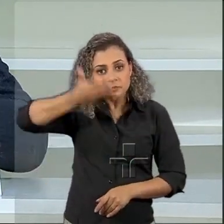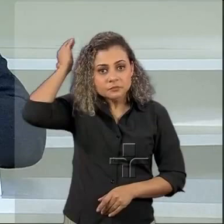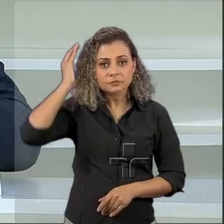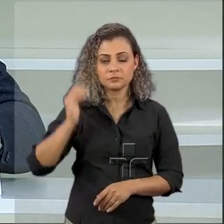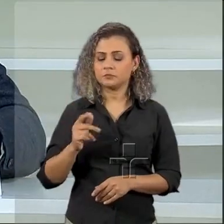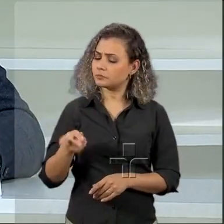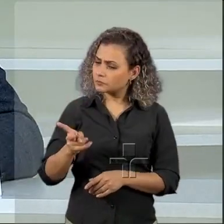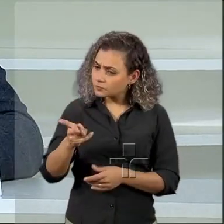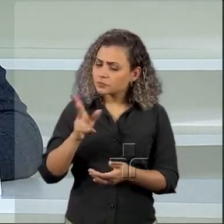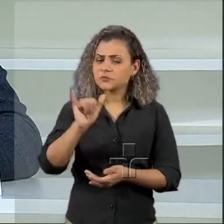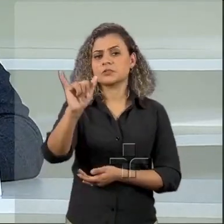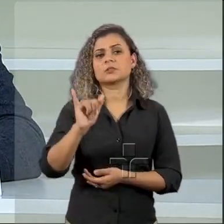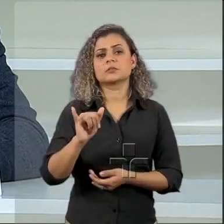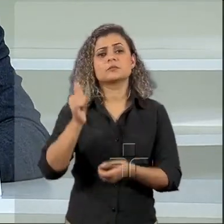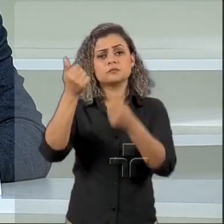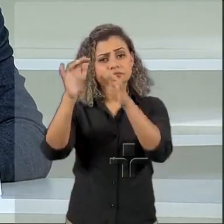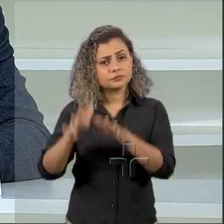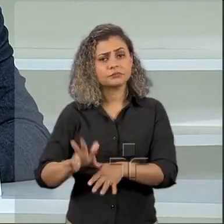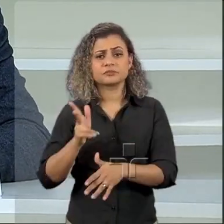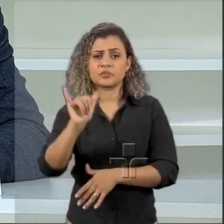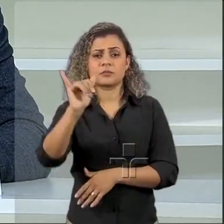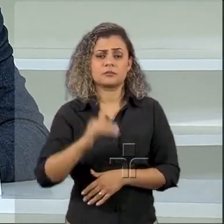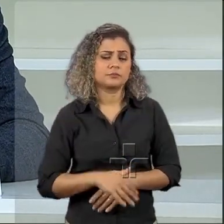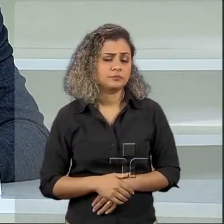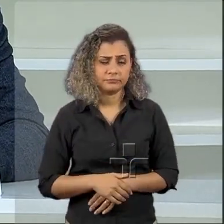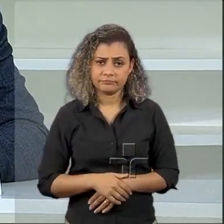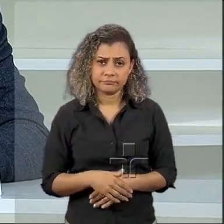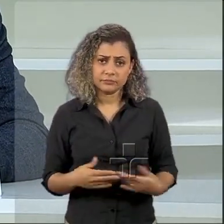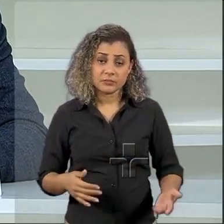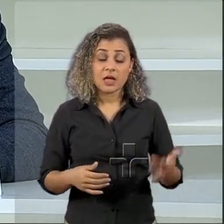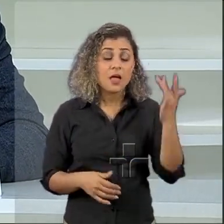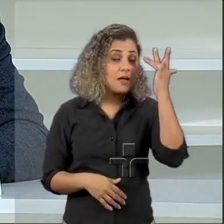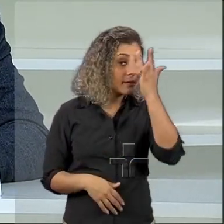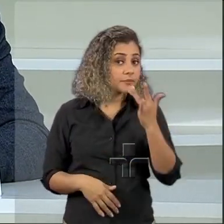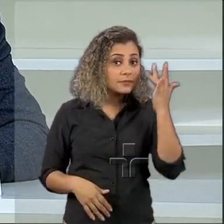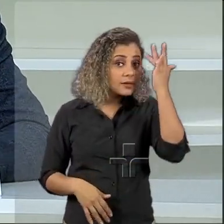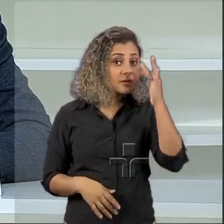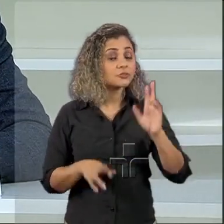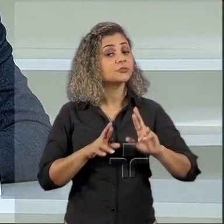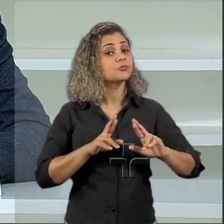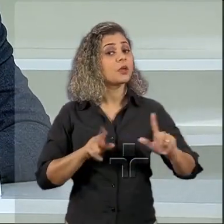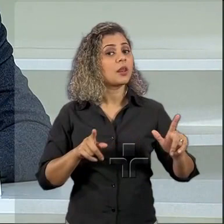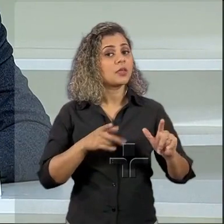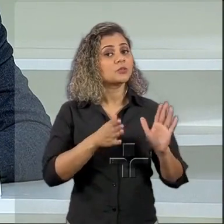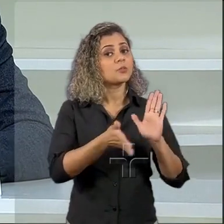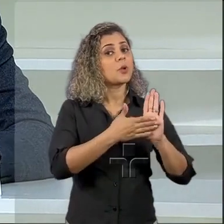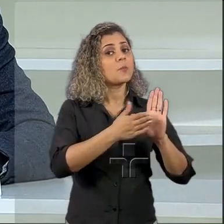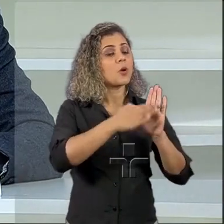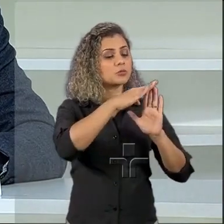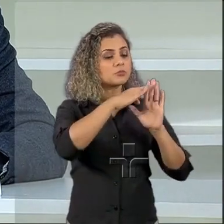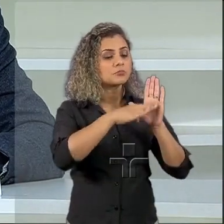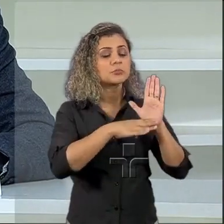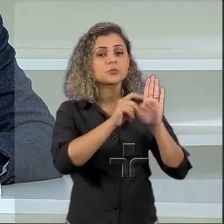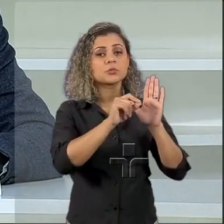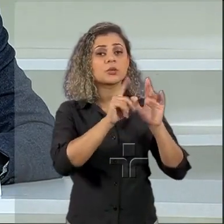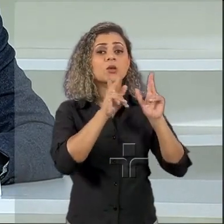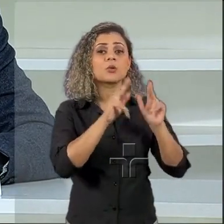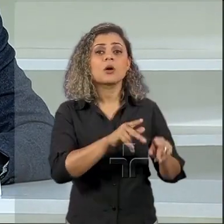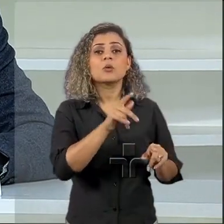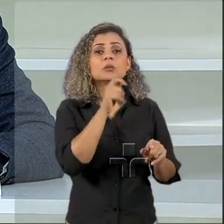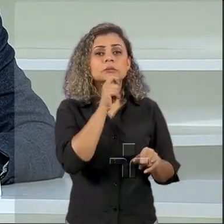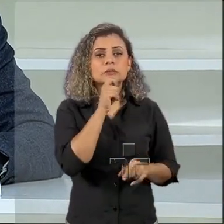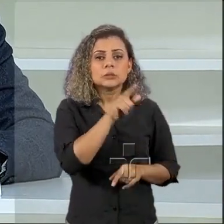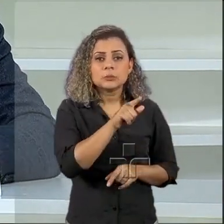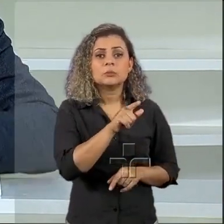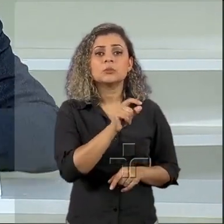Ou seja, uma crise permanente. No caso do Haddad, ele teria que propor uma solução como a portuguesa.